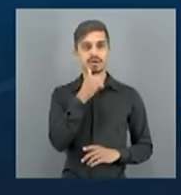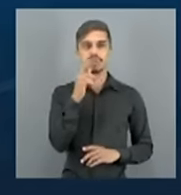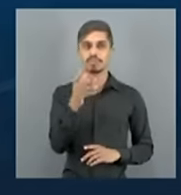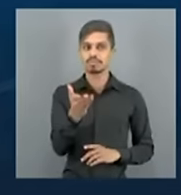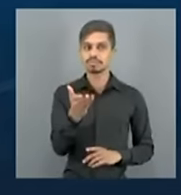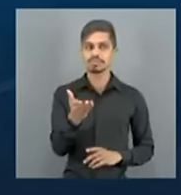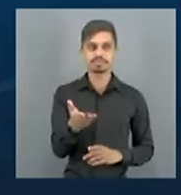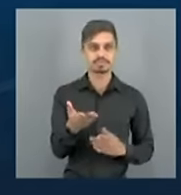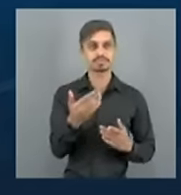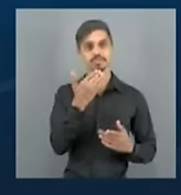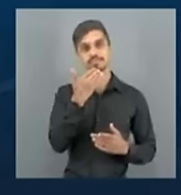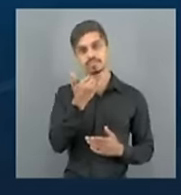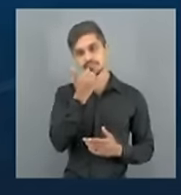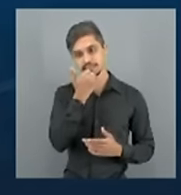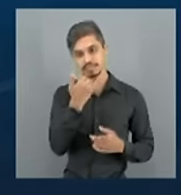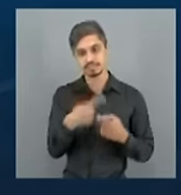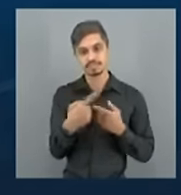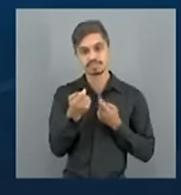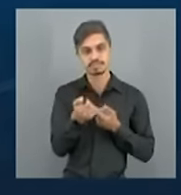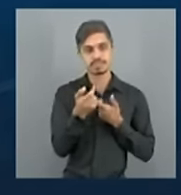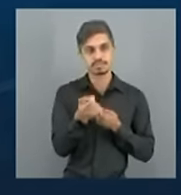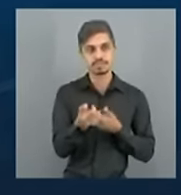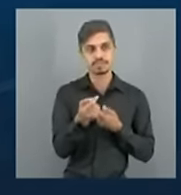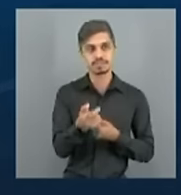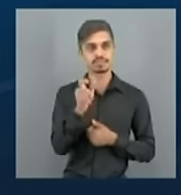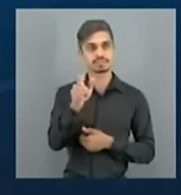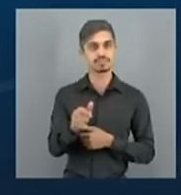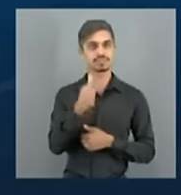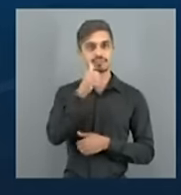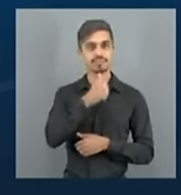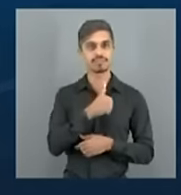mais uma vez, peço perdão aí por ter enganado essa senhora.